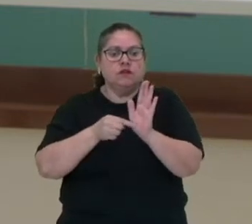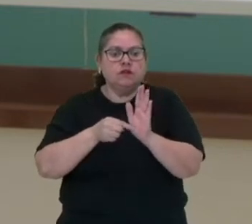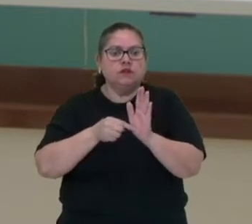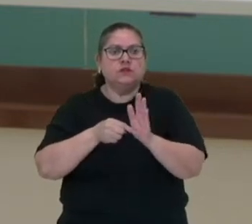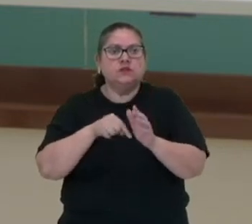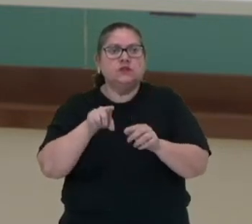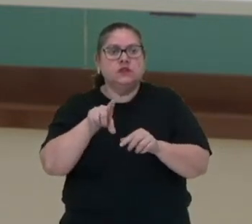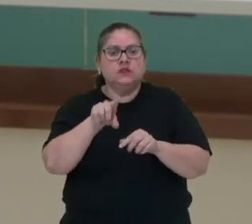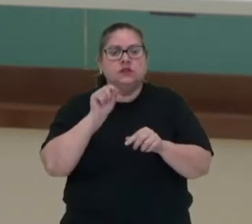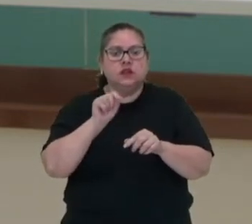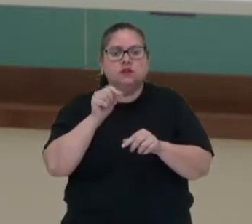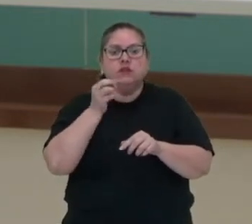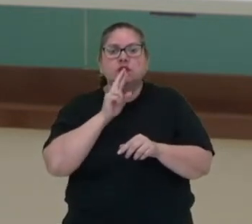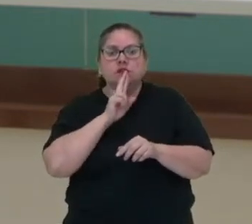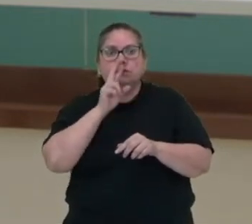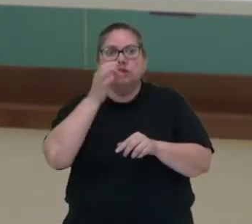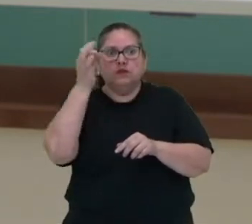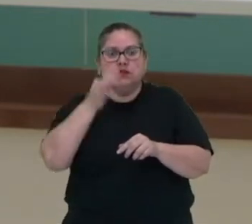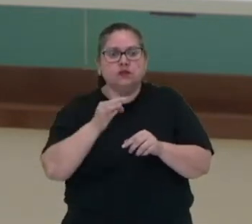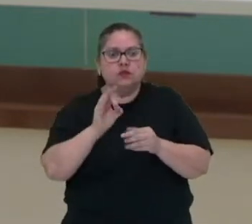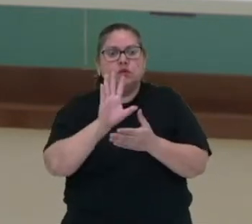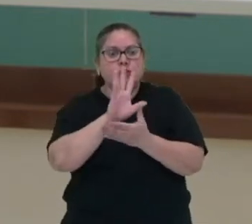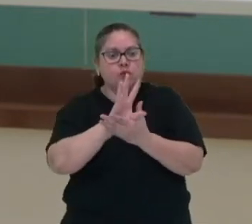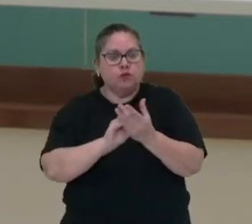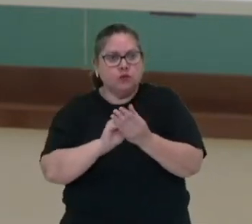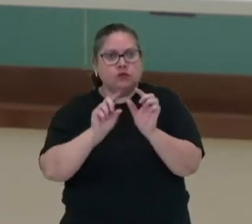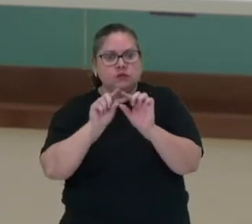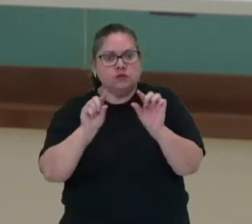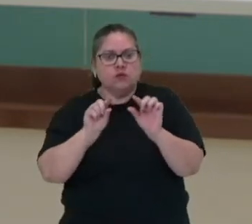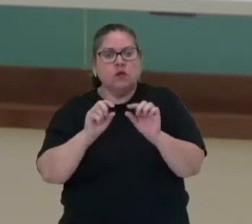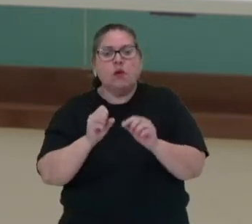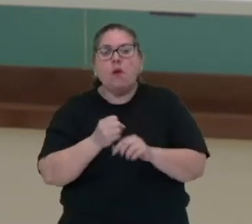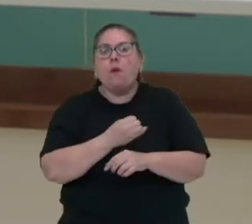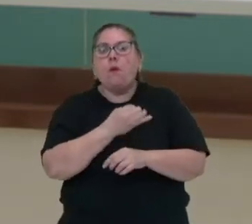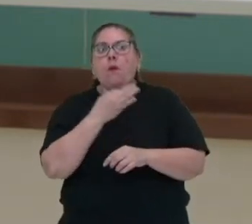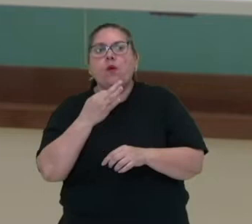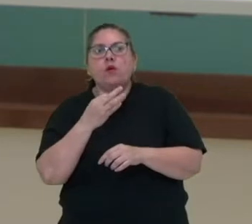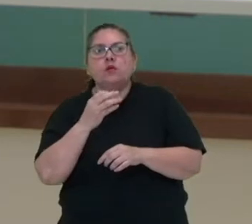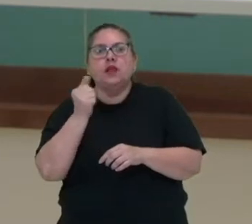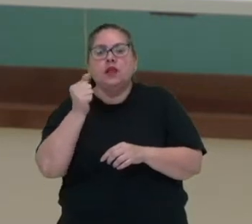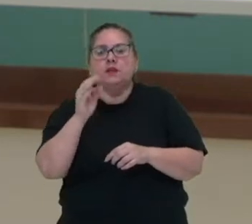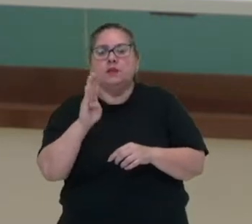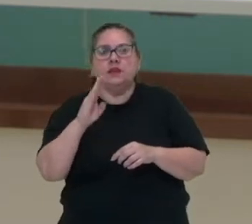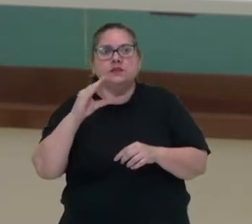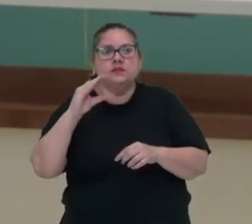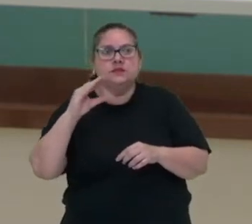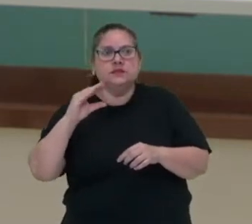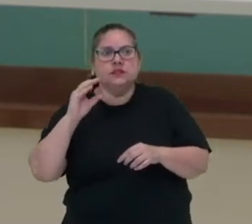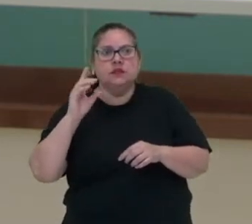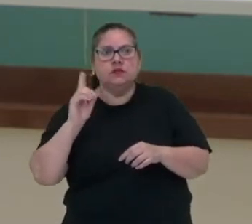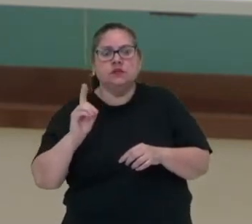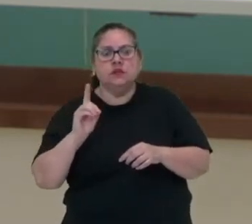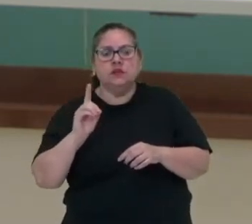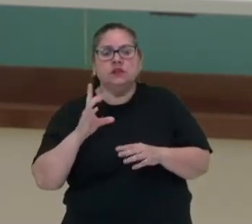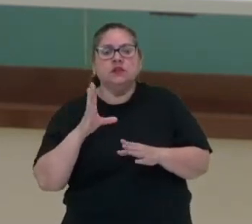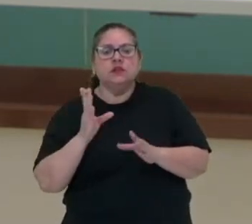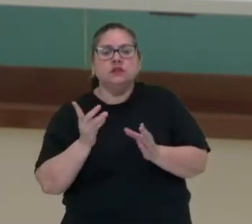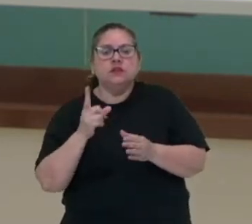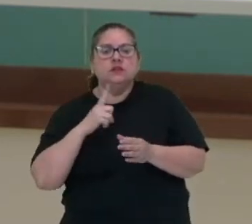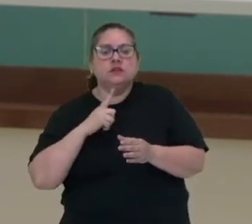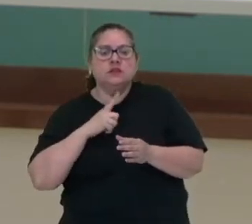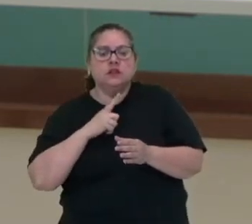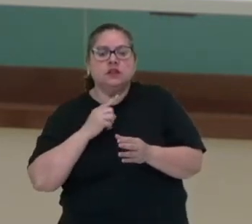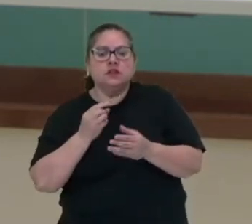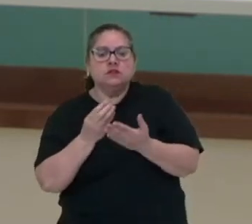seu caderno qual é a resposta certa, copie o trechinho. Então, qual dessas alternativas estão apresentando essa característica